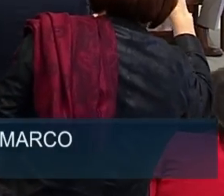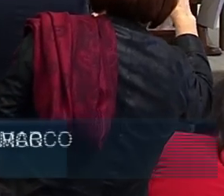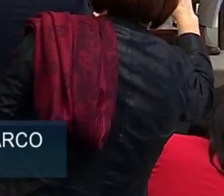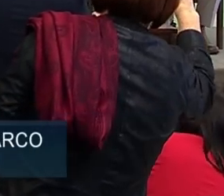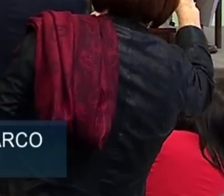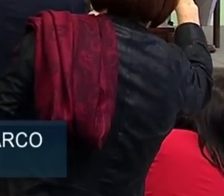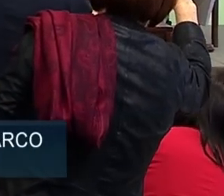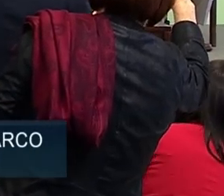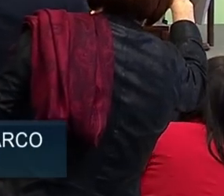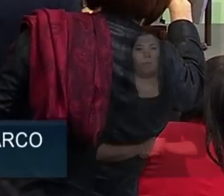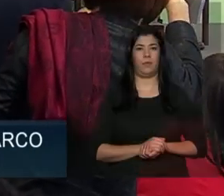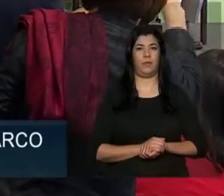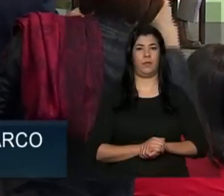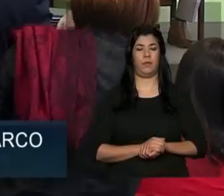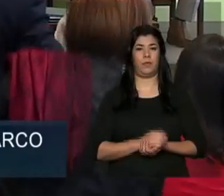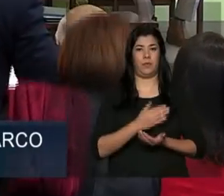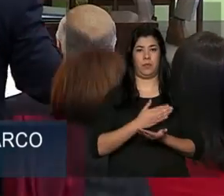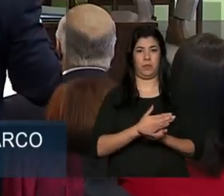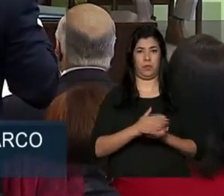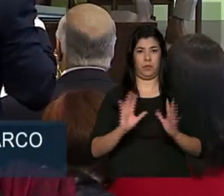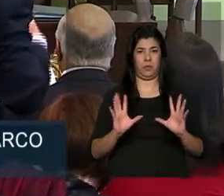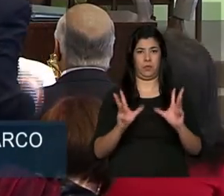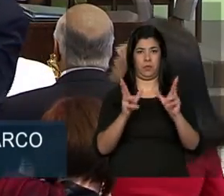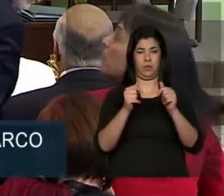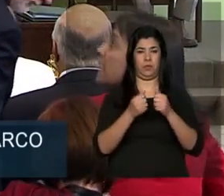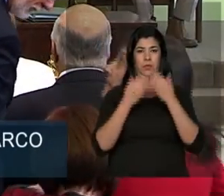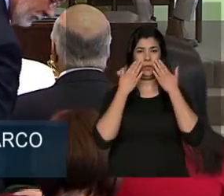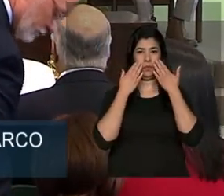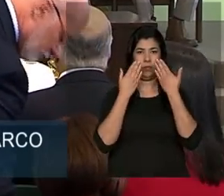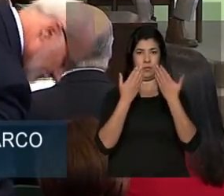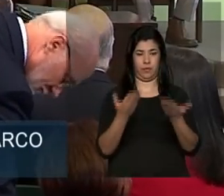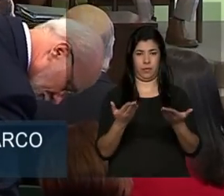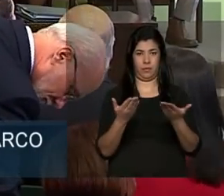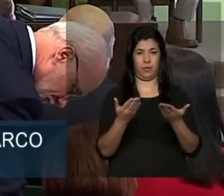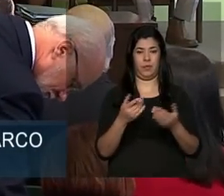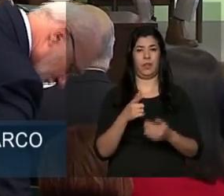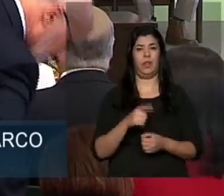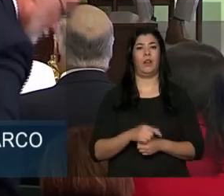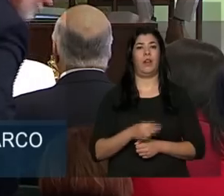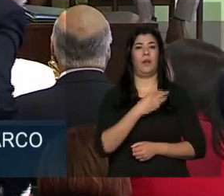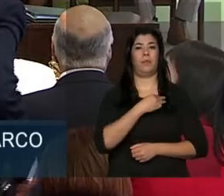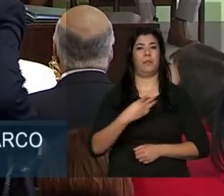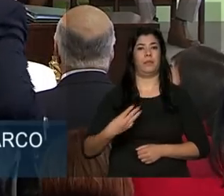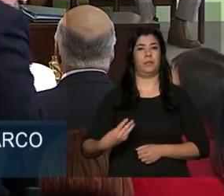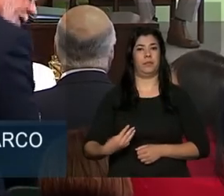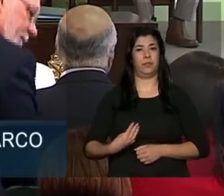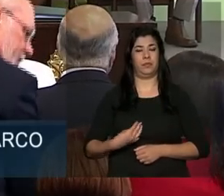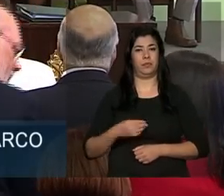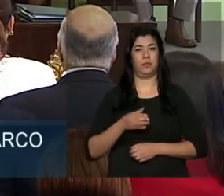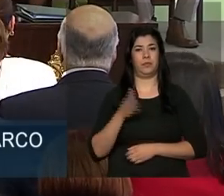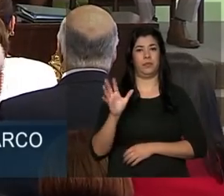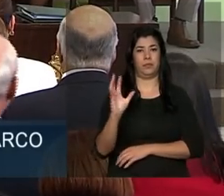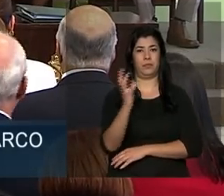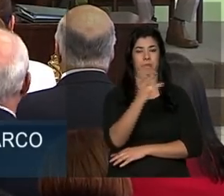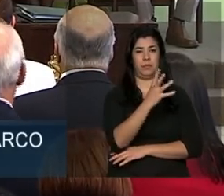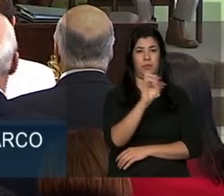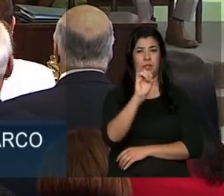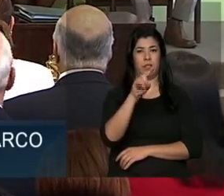Dando início a esta cerimônia, assistiremos à apresentação da ministra do Meio Ambiente, Isabela Teixeira.